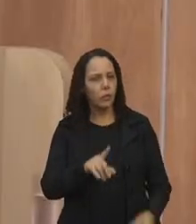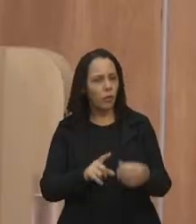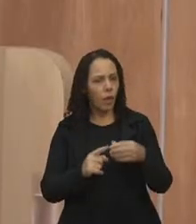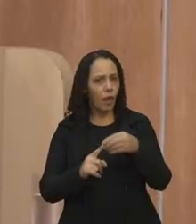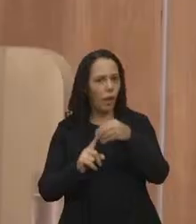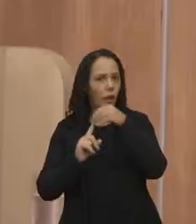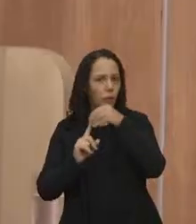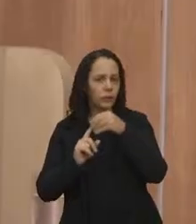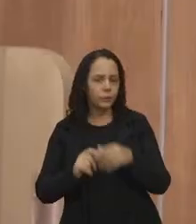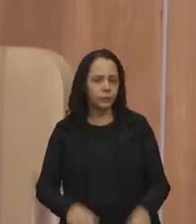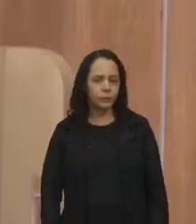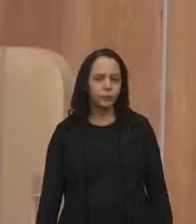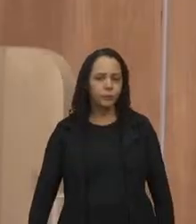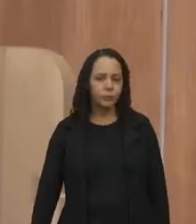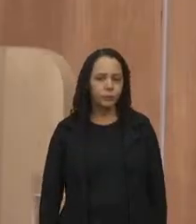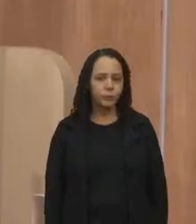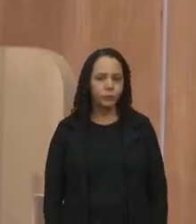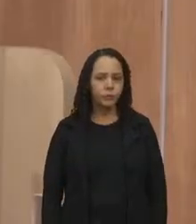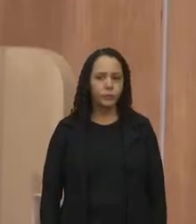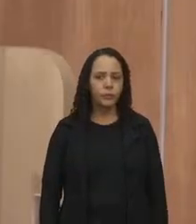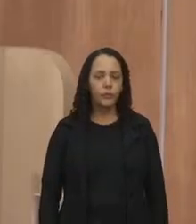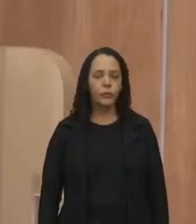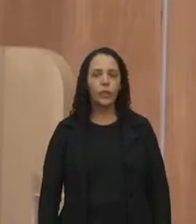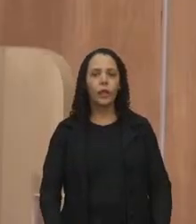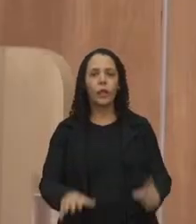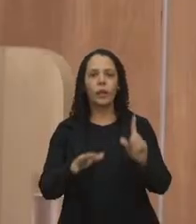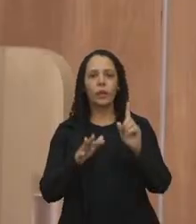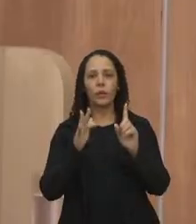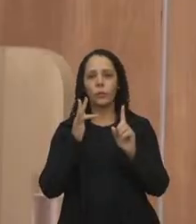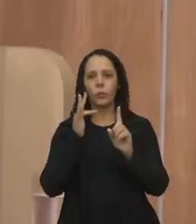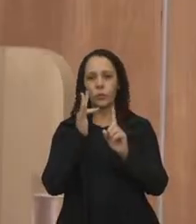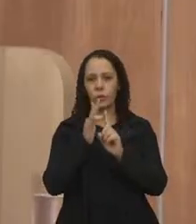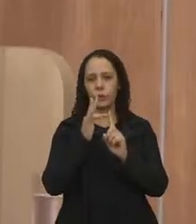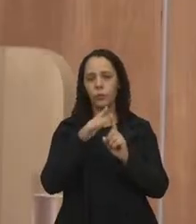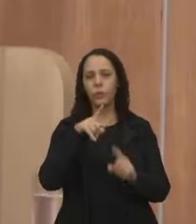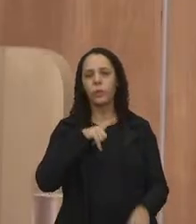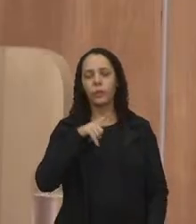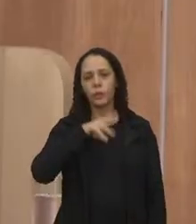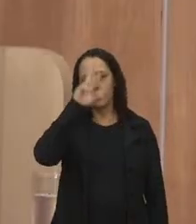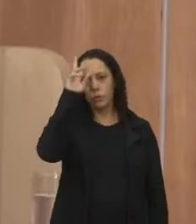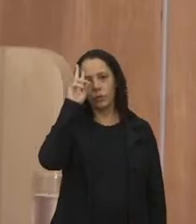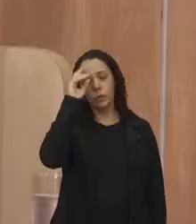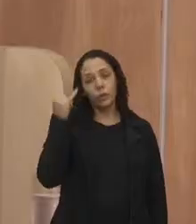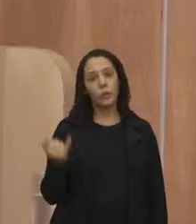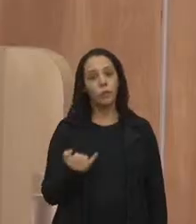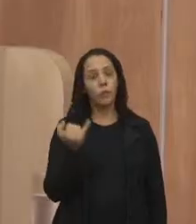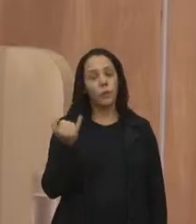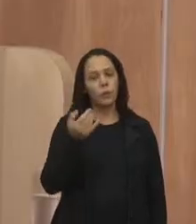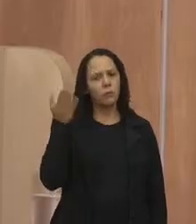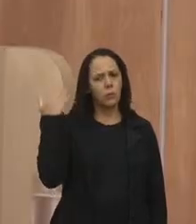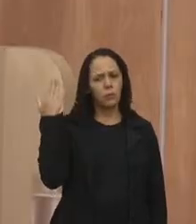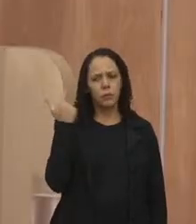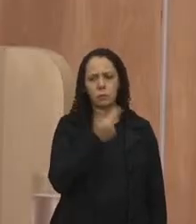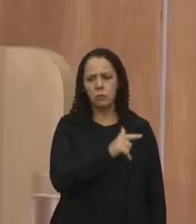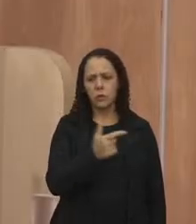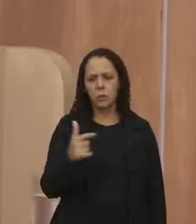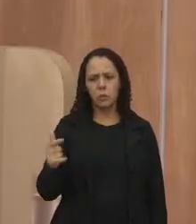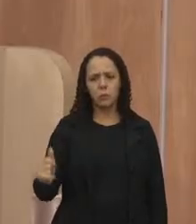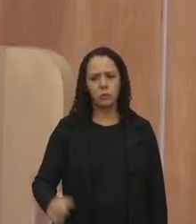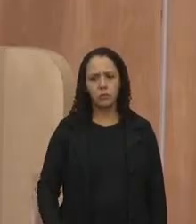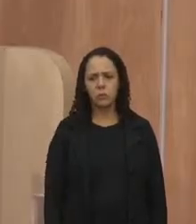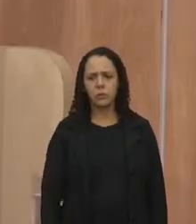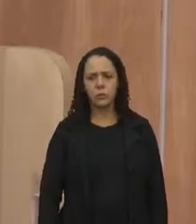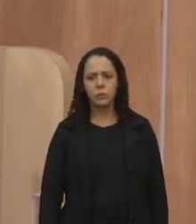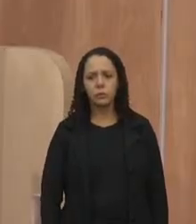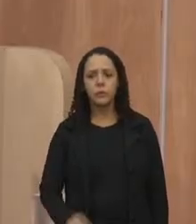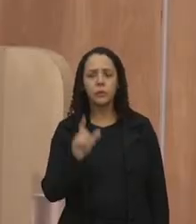Instituto ele tem cumprido um legado muito importante que antes a gente não tinha, daí falo enquanto já participante da administração pública há muito tempo,